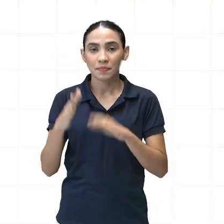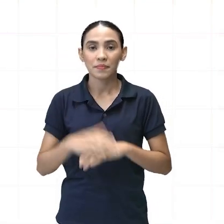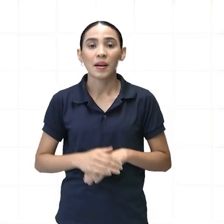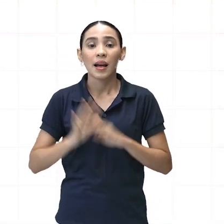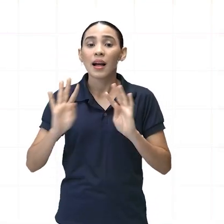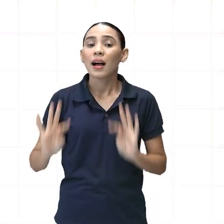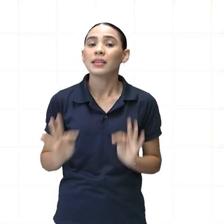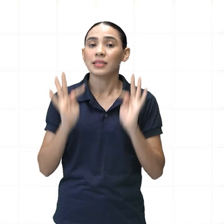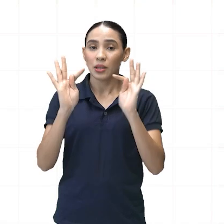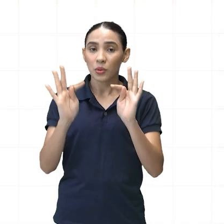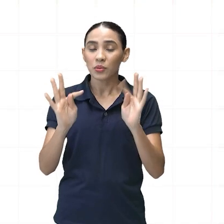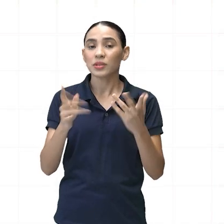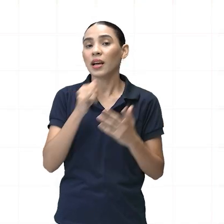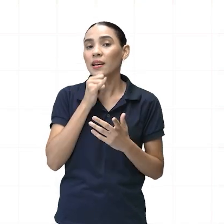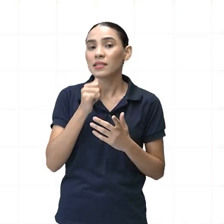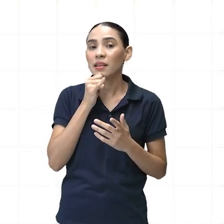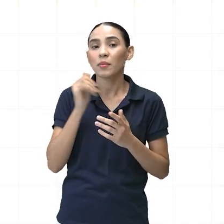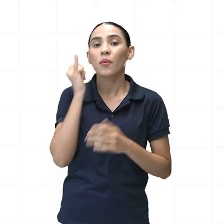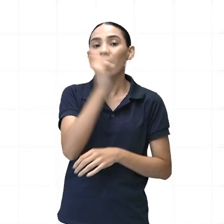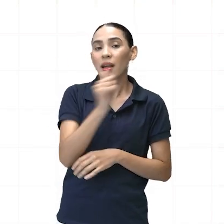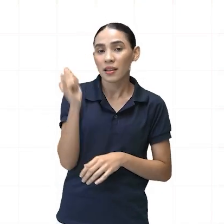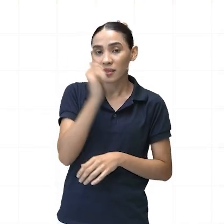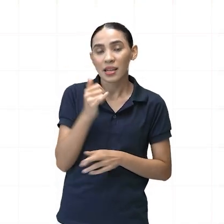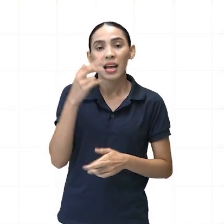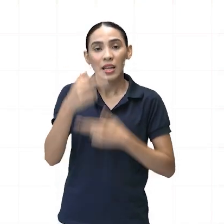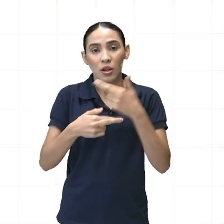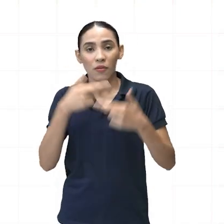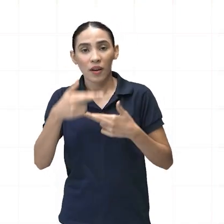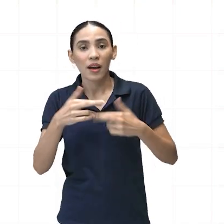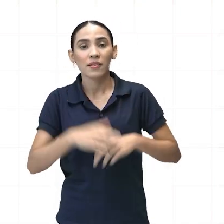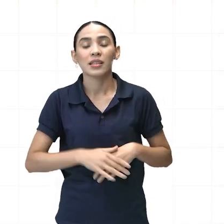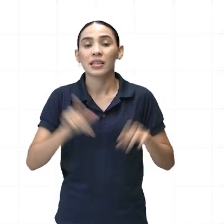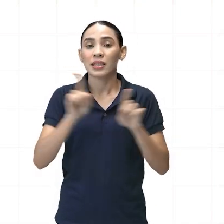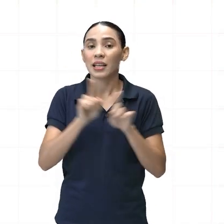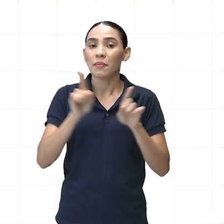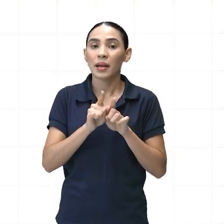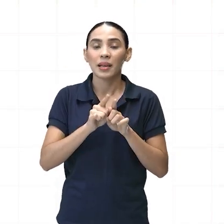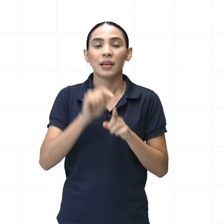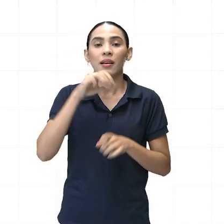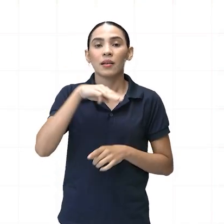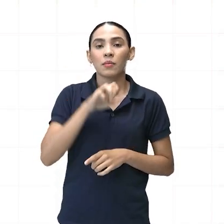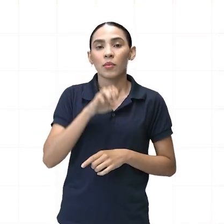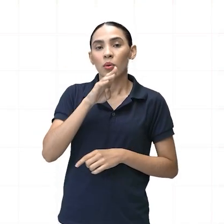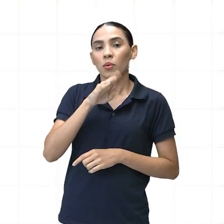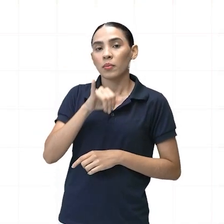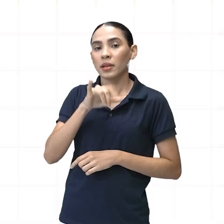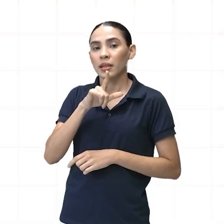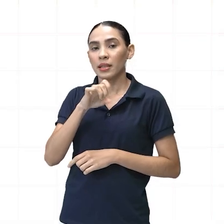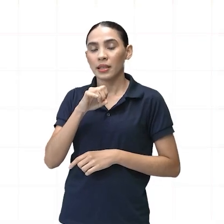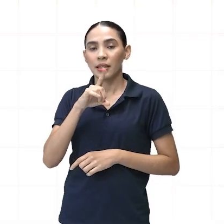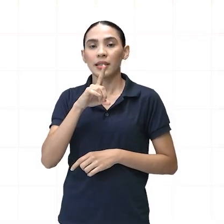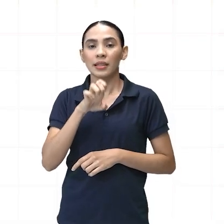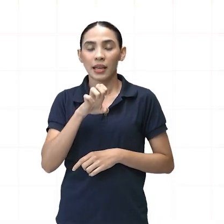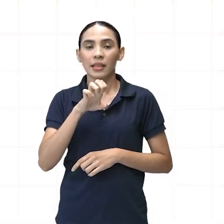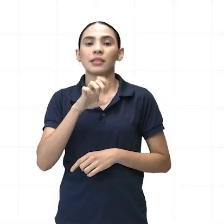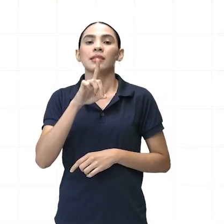as tecnologias, como as de energias renováveis, gente, a mobilidade elétrica e redes inteligentes